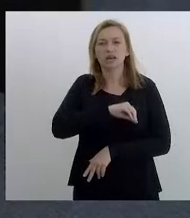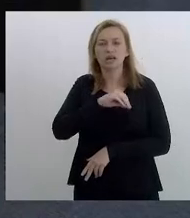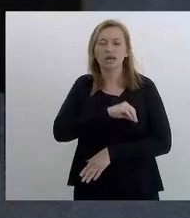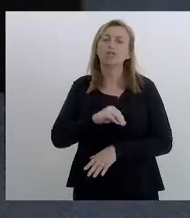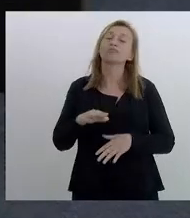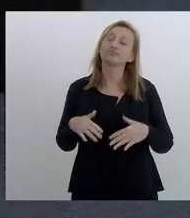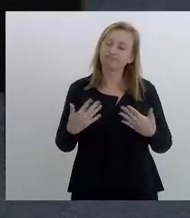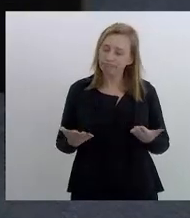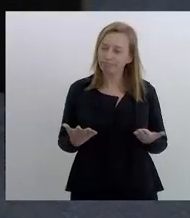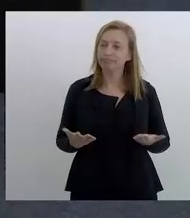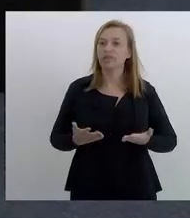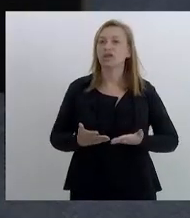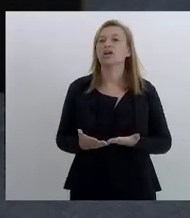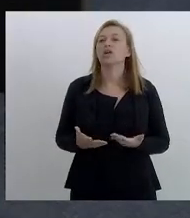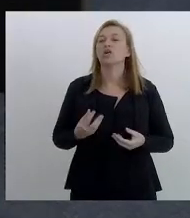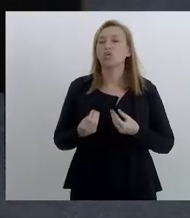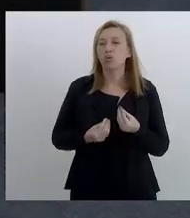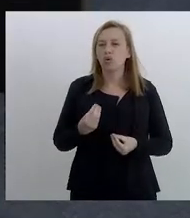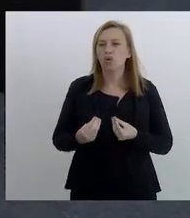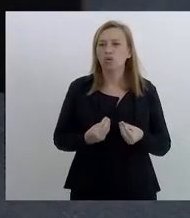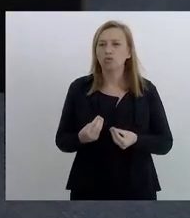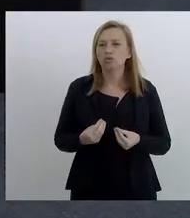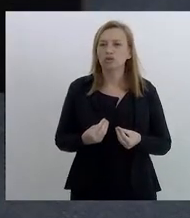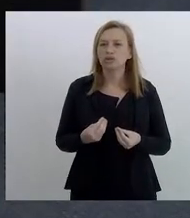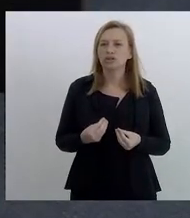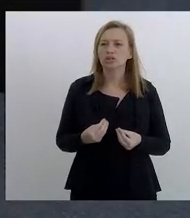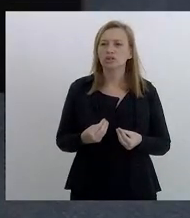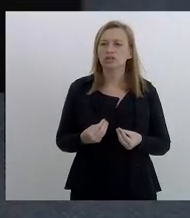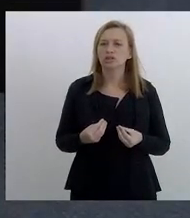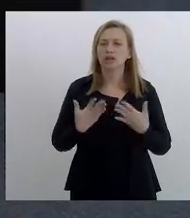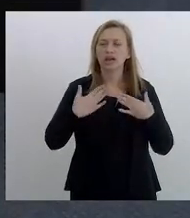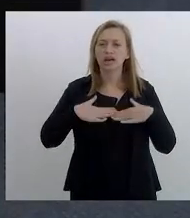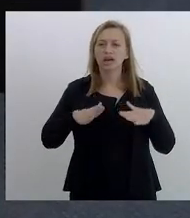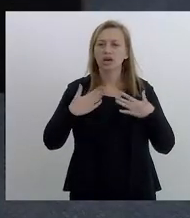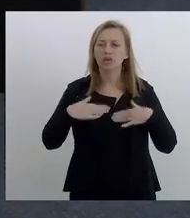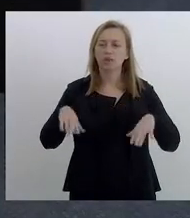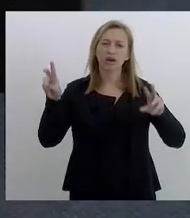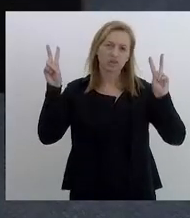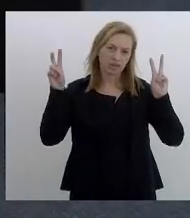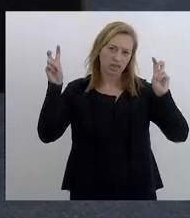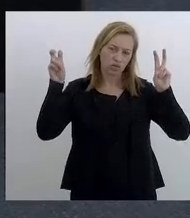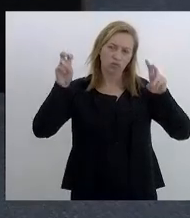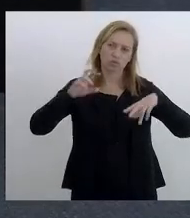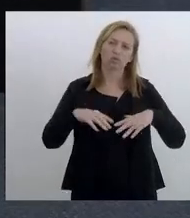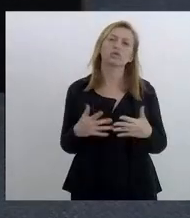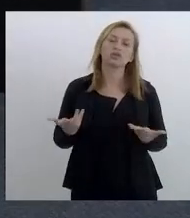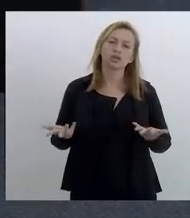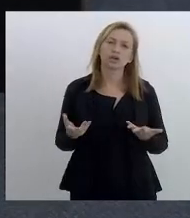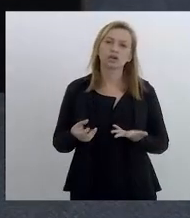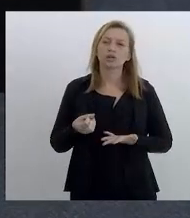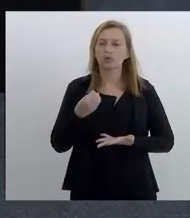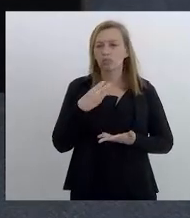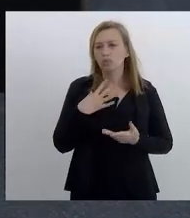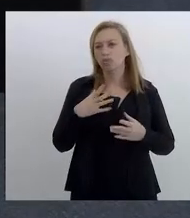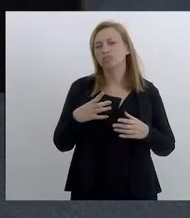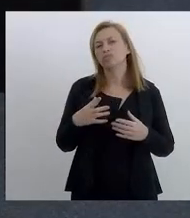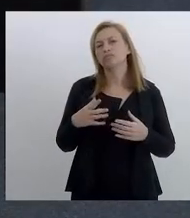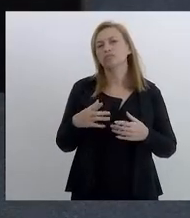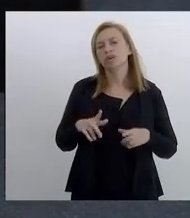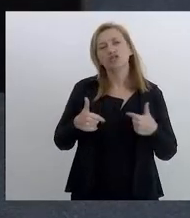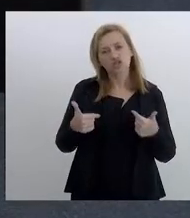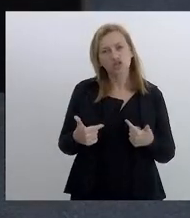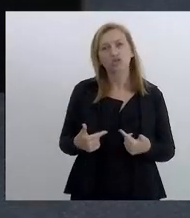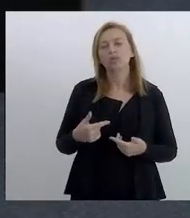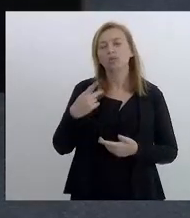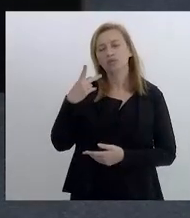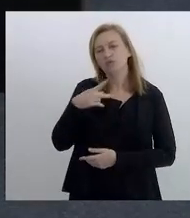forma da gente deixar absolutamente tranquilo essa questão. Então, é questão de boa vontade. Mas, como disse o